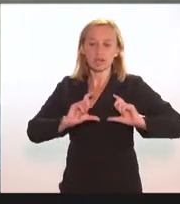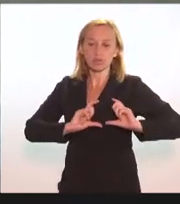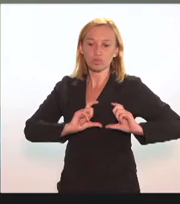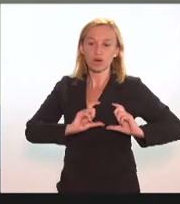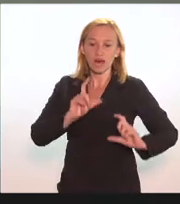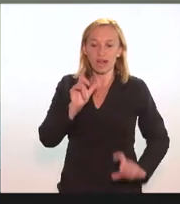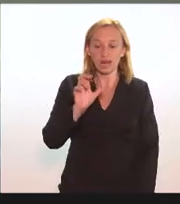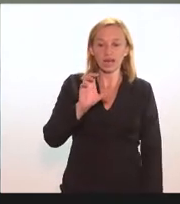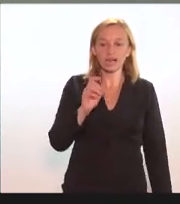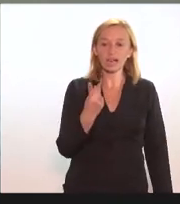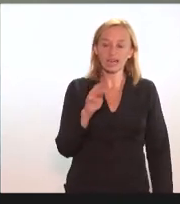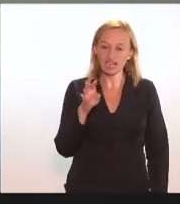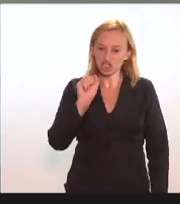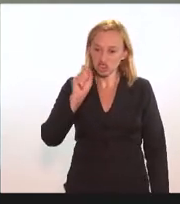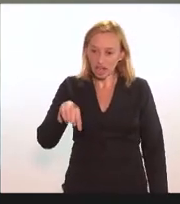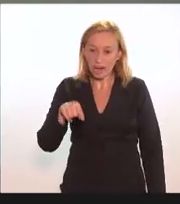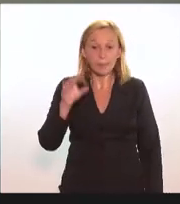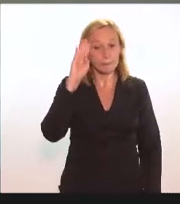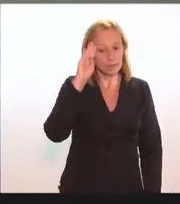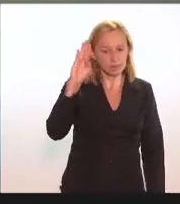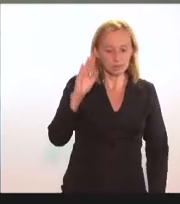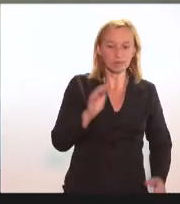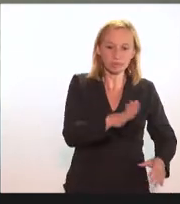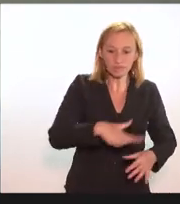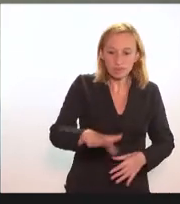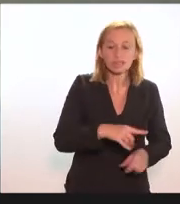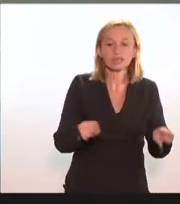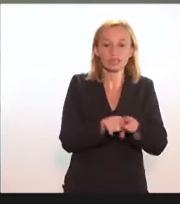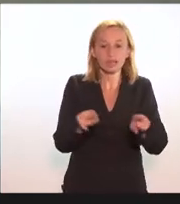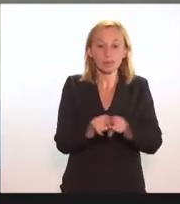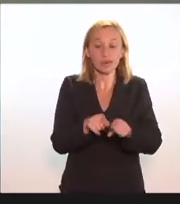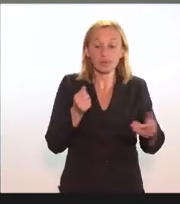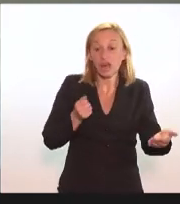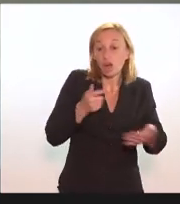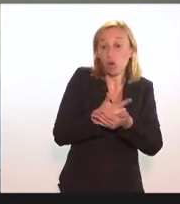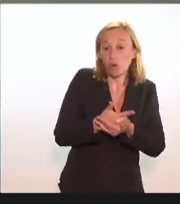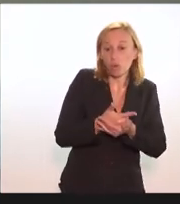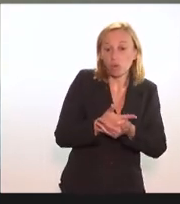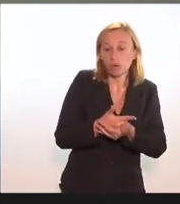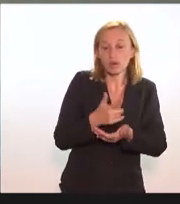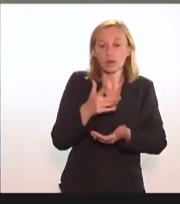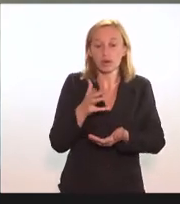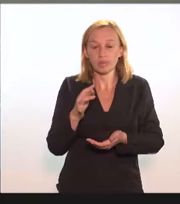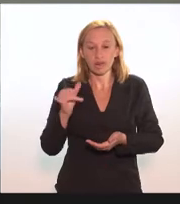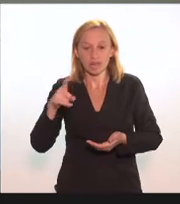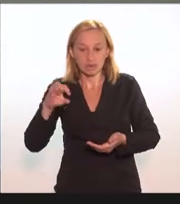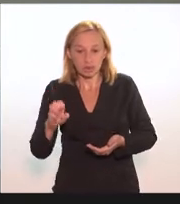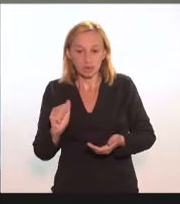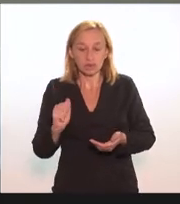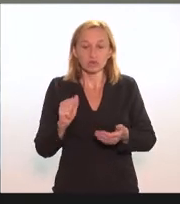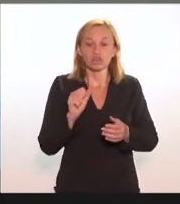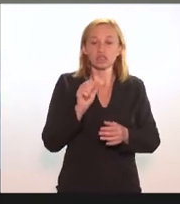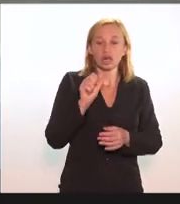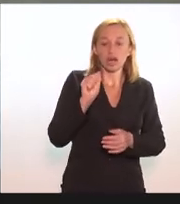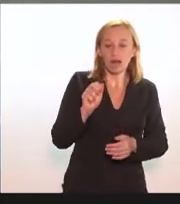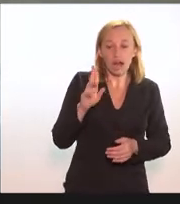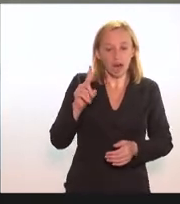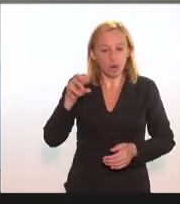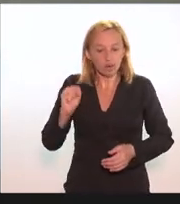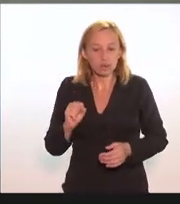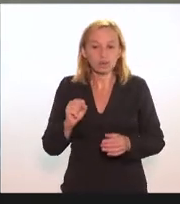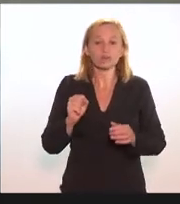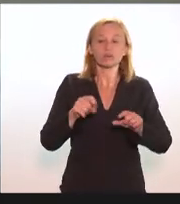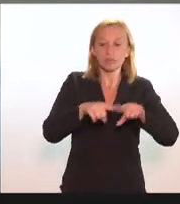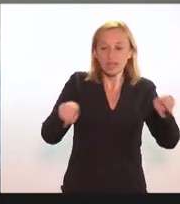para essas áreas. Estamos também viabilizando a compra, por exemplo, de embaralhadores de aula, de áudio, para as salas de reunião